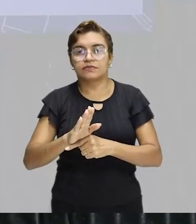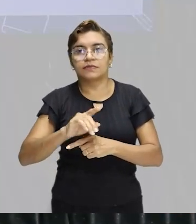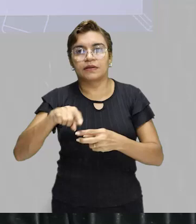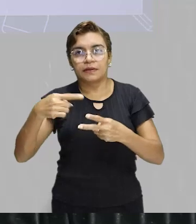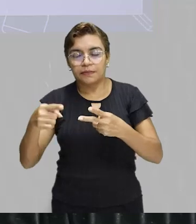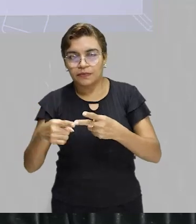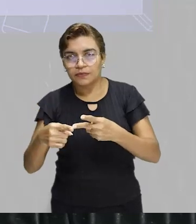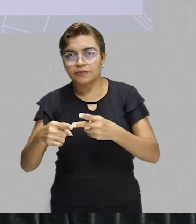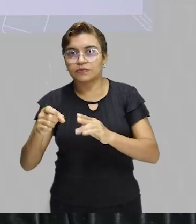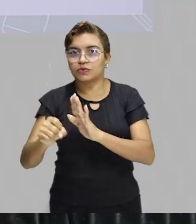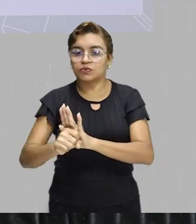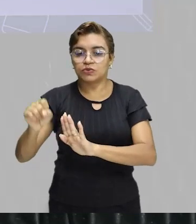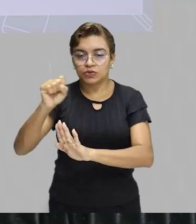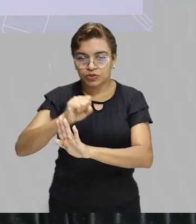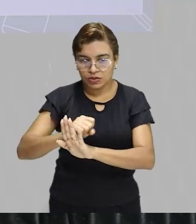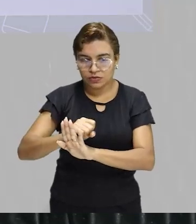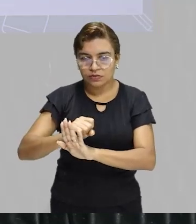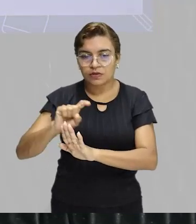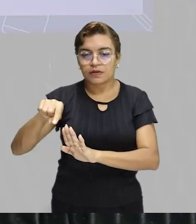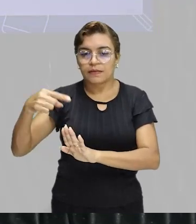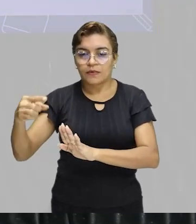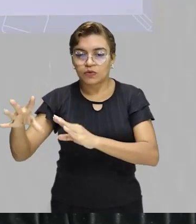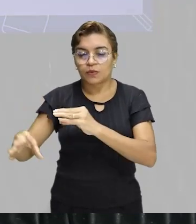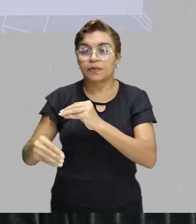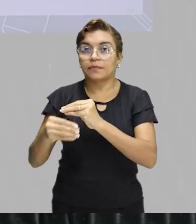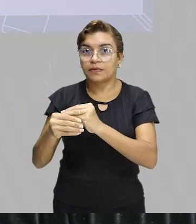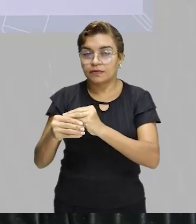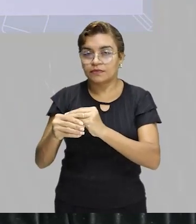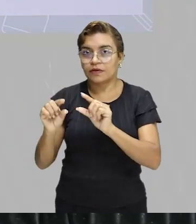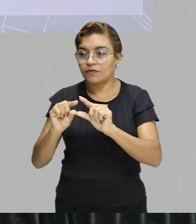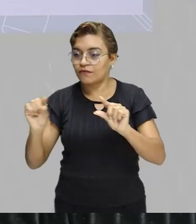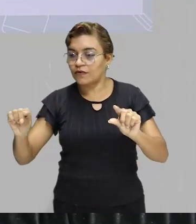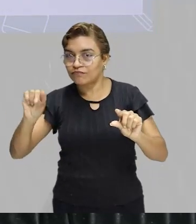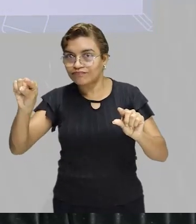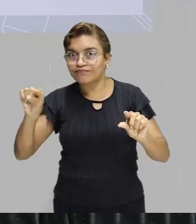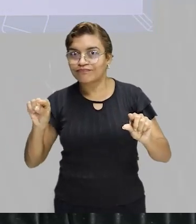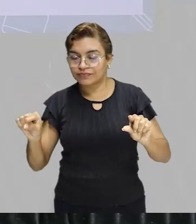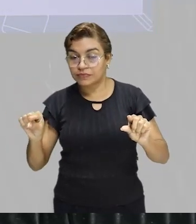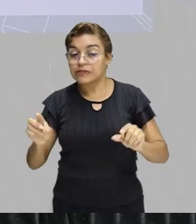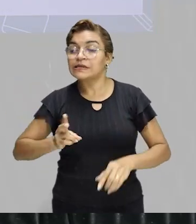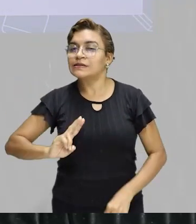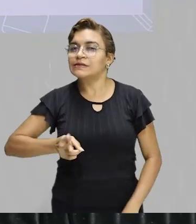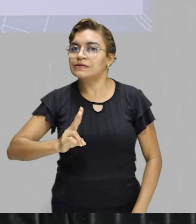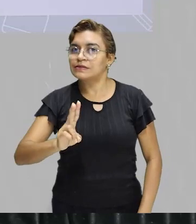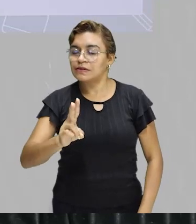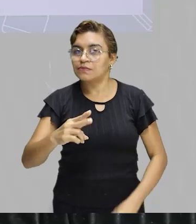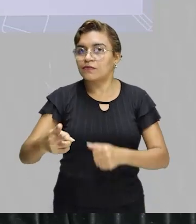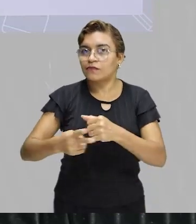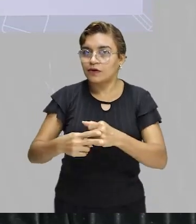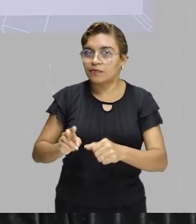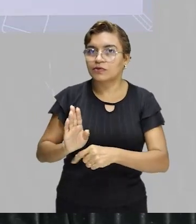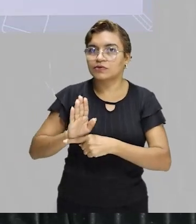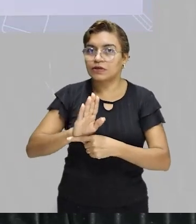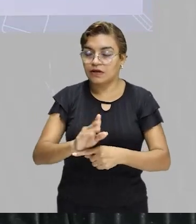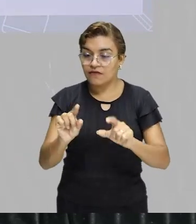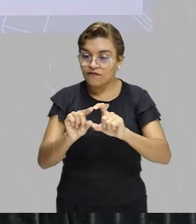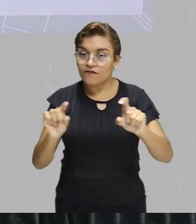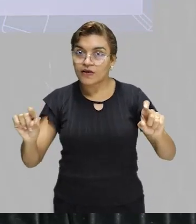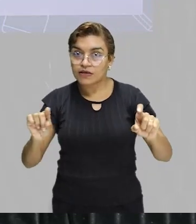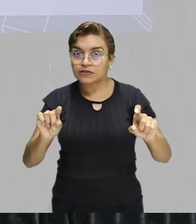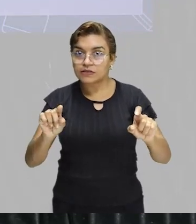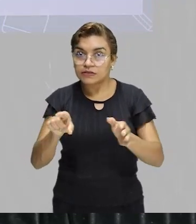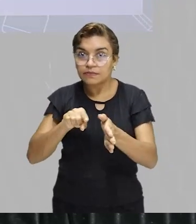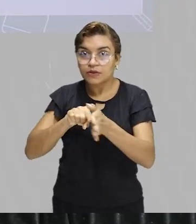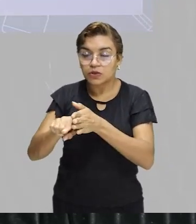e lá no final o ponto de interrogação. E uma observação, sempre que nós usamos o verbo auxiliar na frase